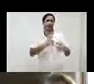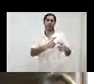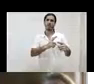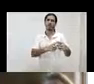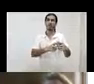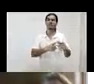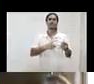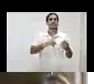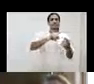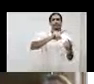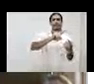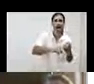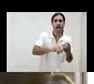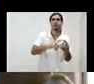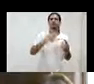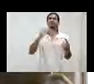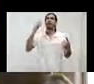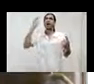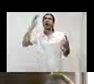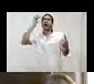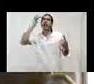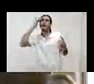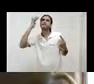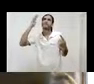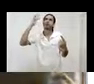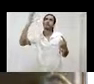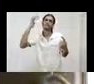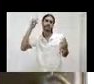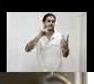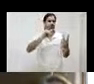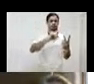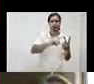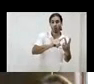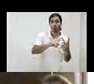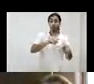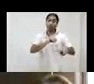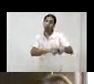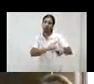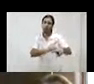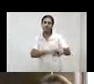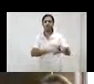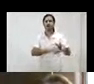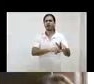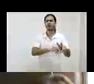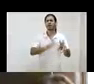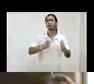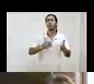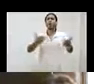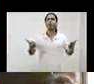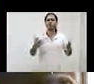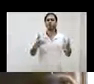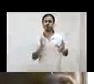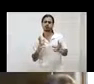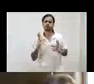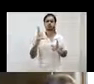problema anunciado, tudo isso vai depender que recorte nós vamos fazer dessa realidade, que é sempre um recorte, nós não damos